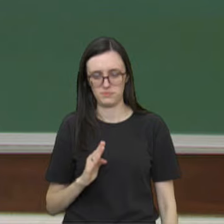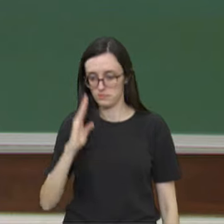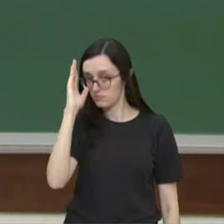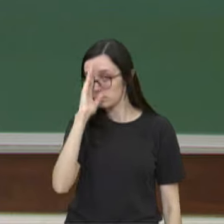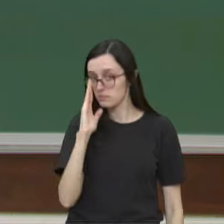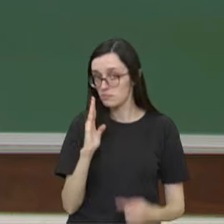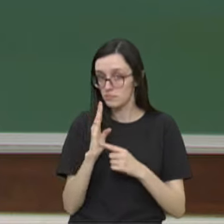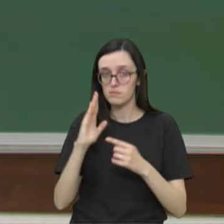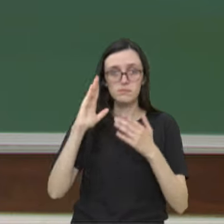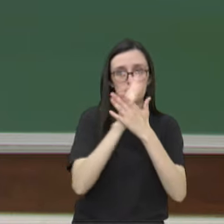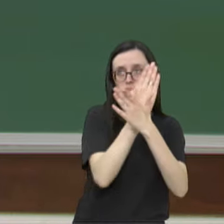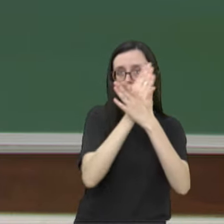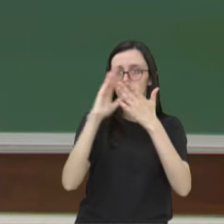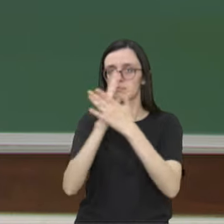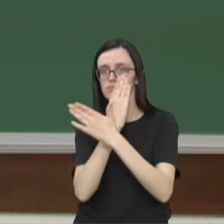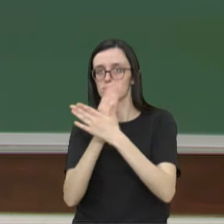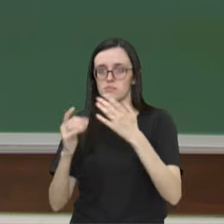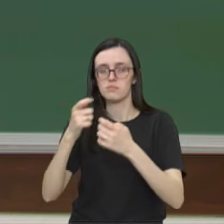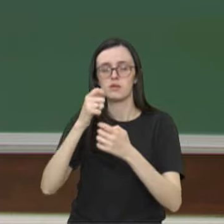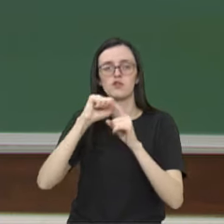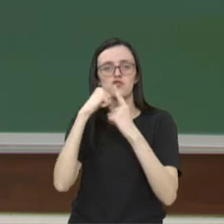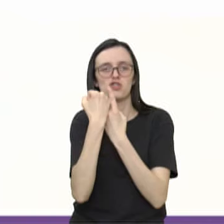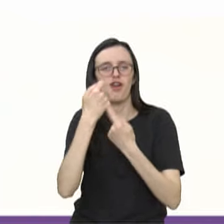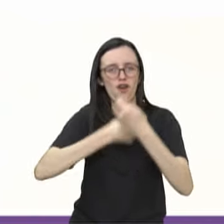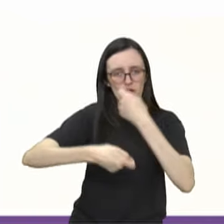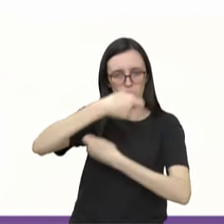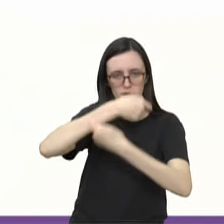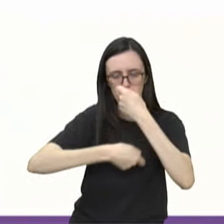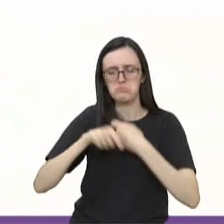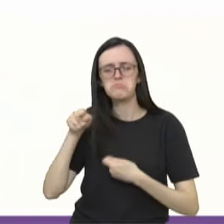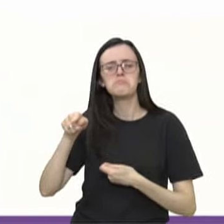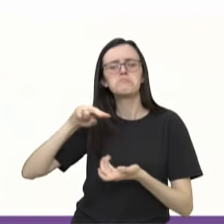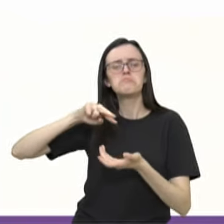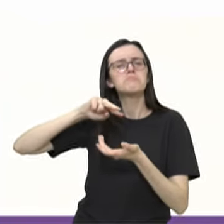o critério socioeconômico, ele é considerado um país A,